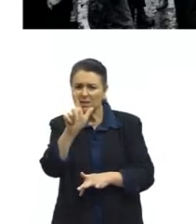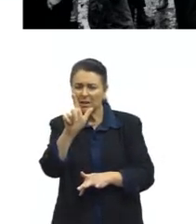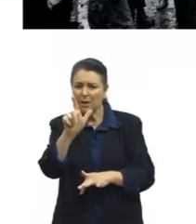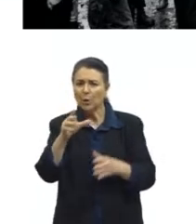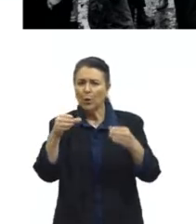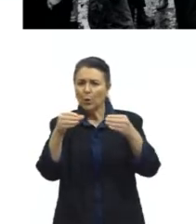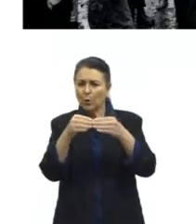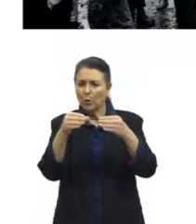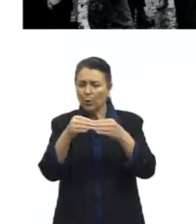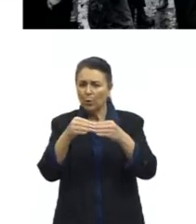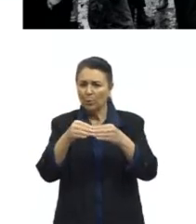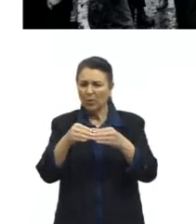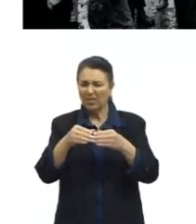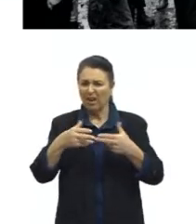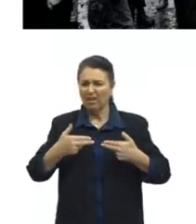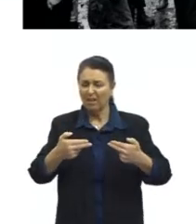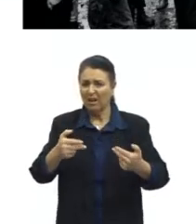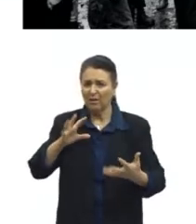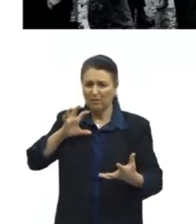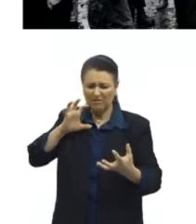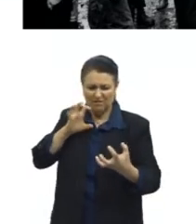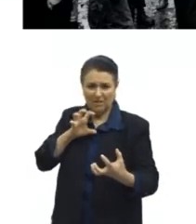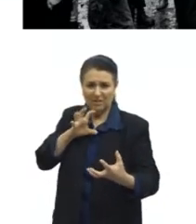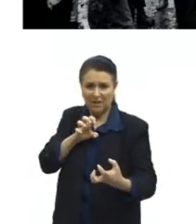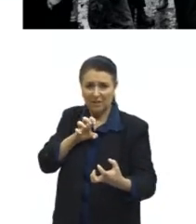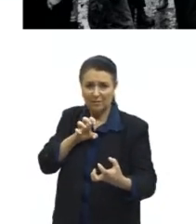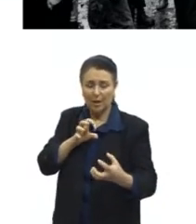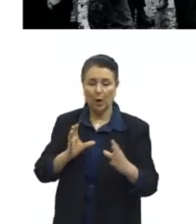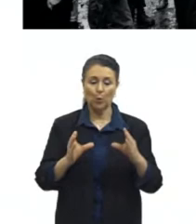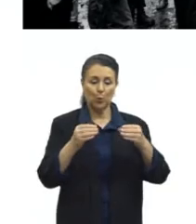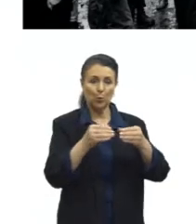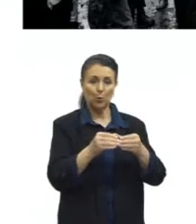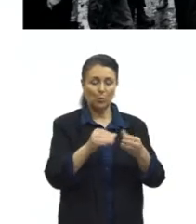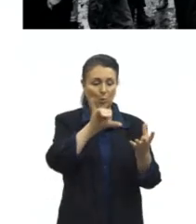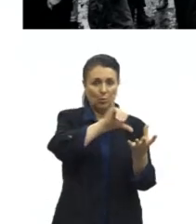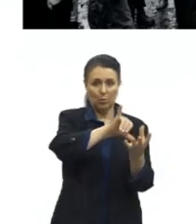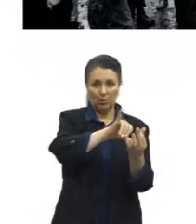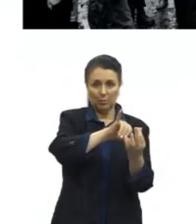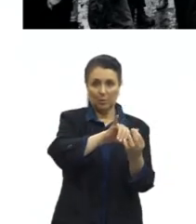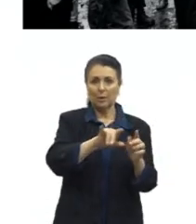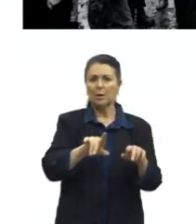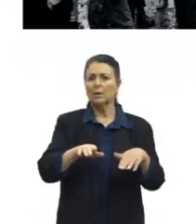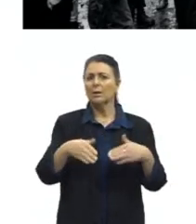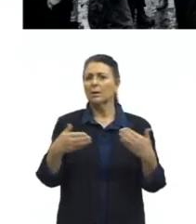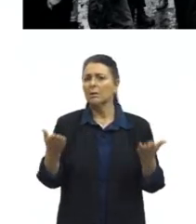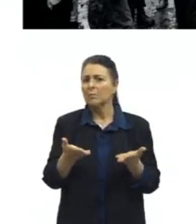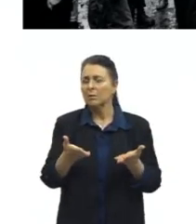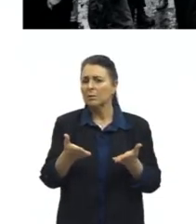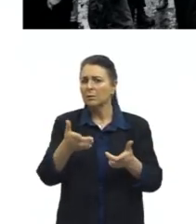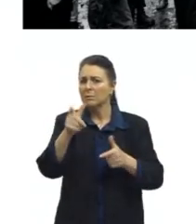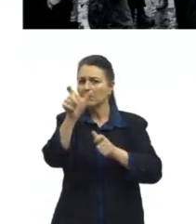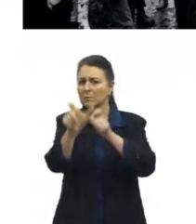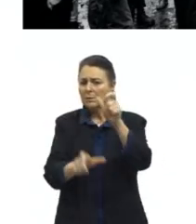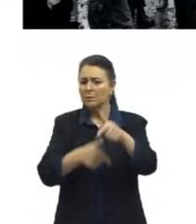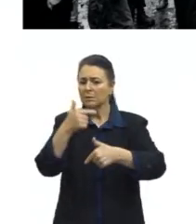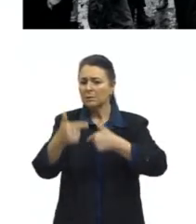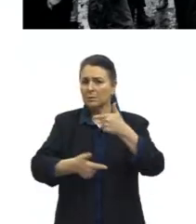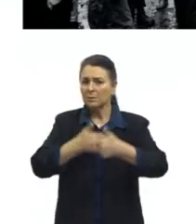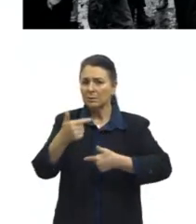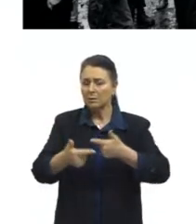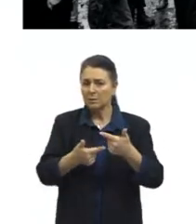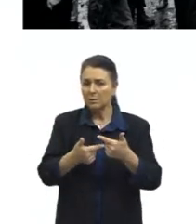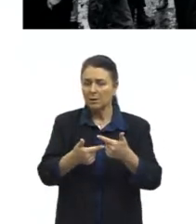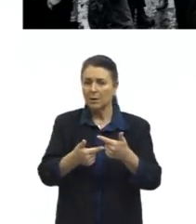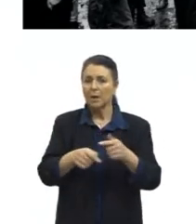o bloco capitalista Mas é interessante pensar as consequências disso para os trabalhadores porque uma coisa que historiadores